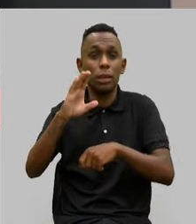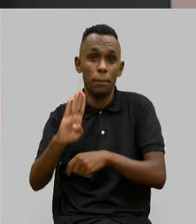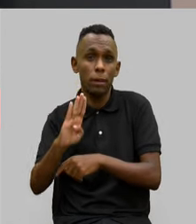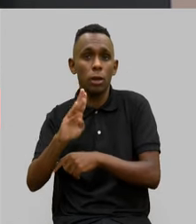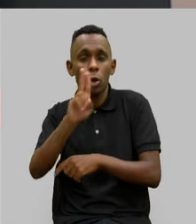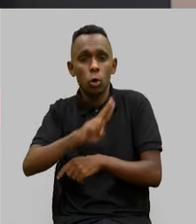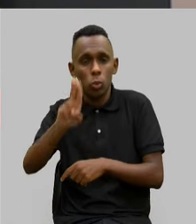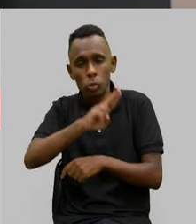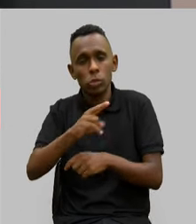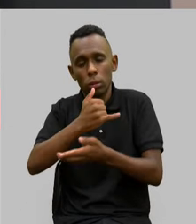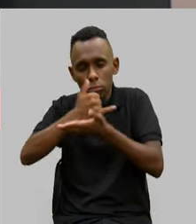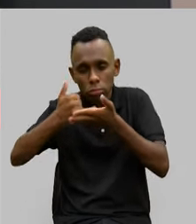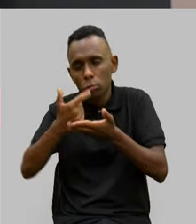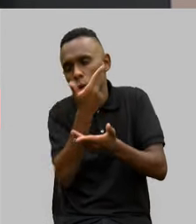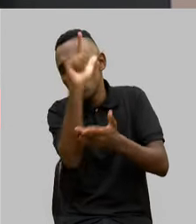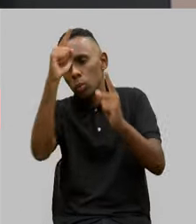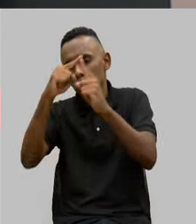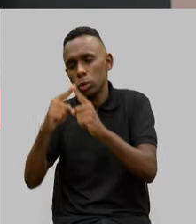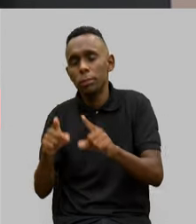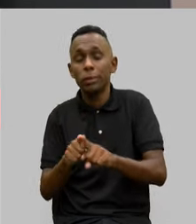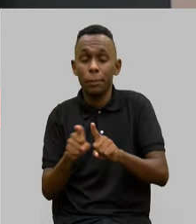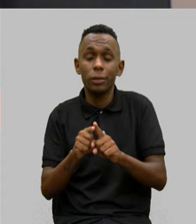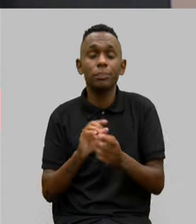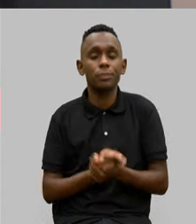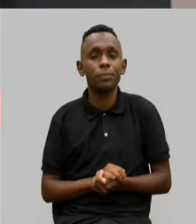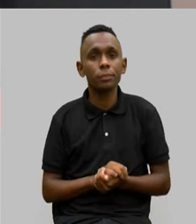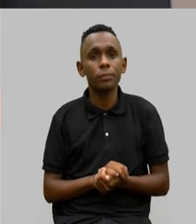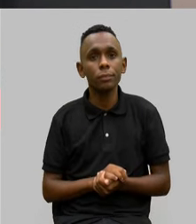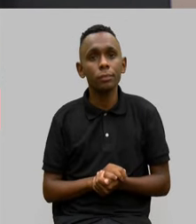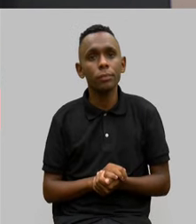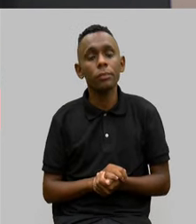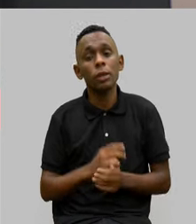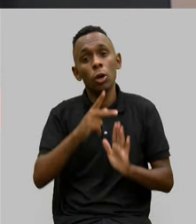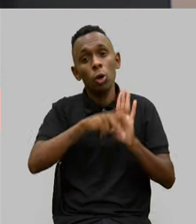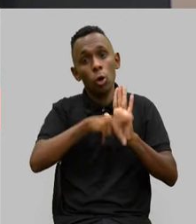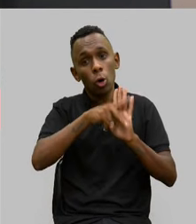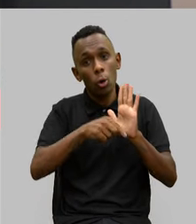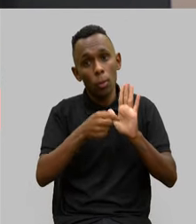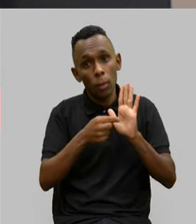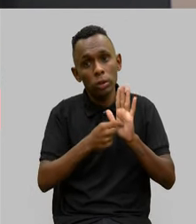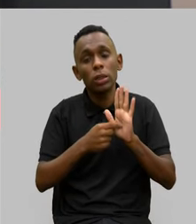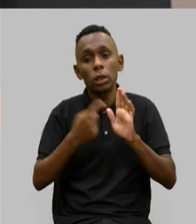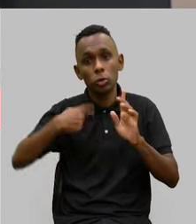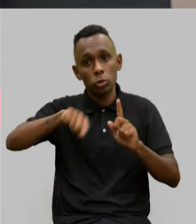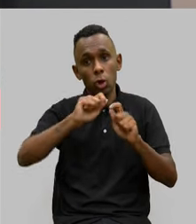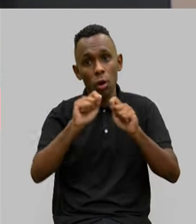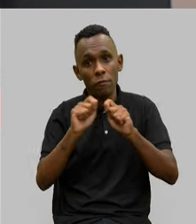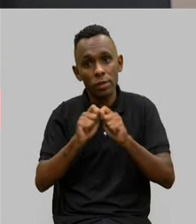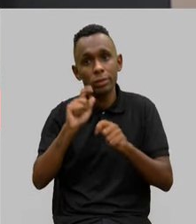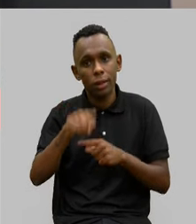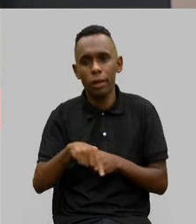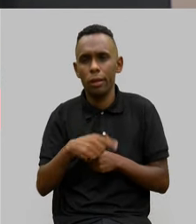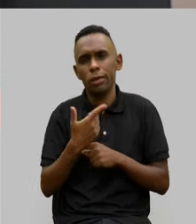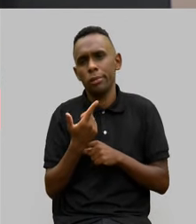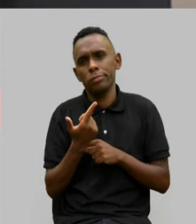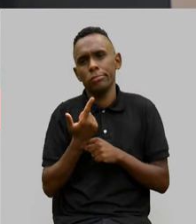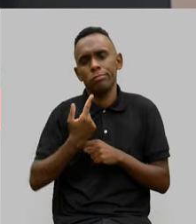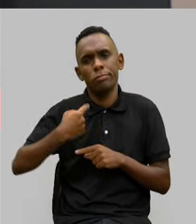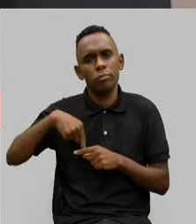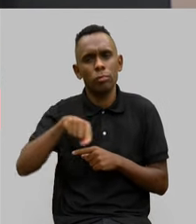uso de substâncias né e por fim H um projeto que nós Faremos também que aí não tem a gente nem